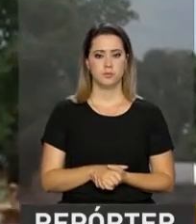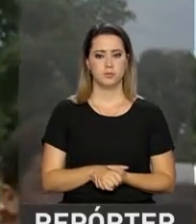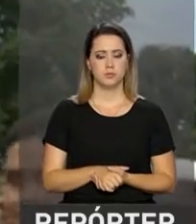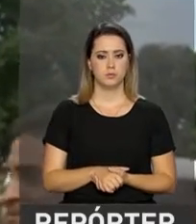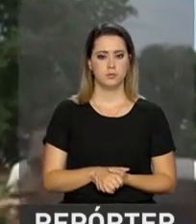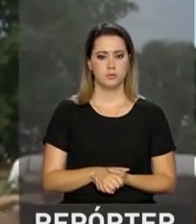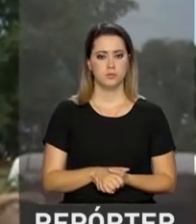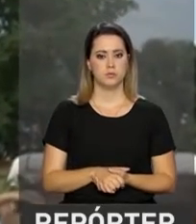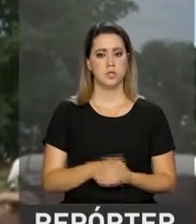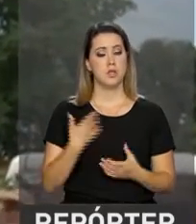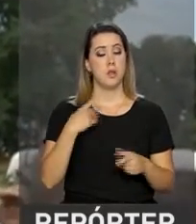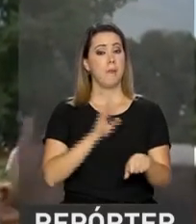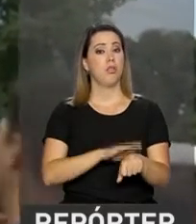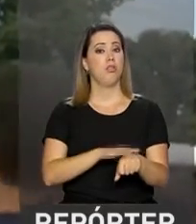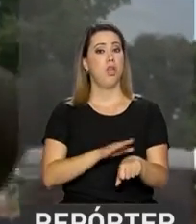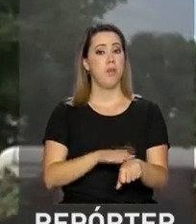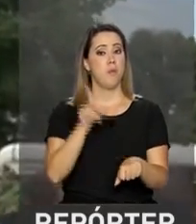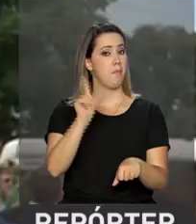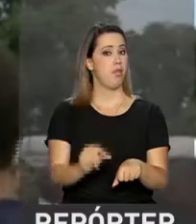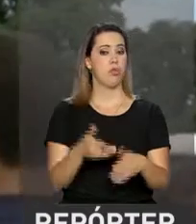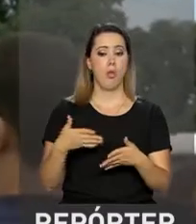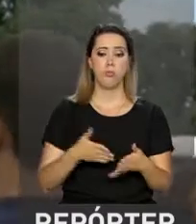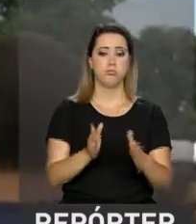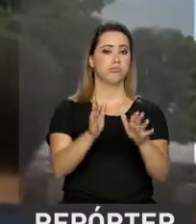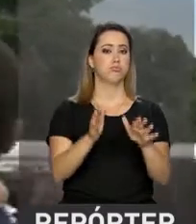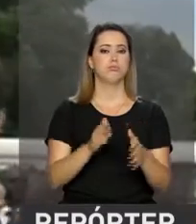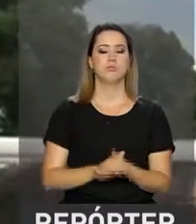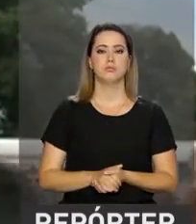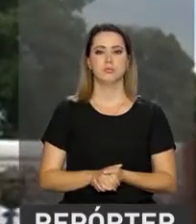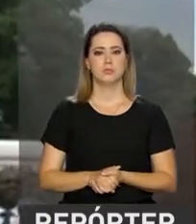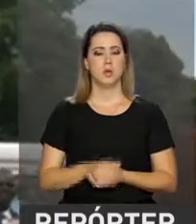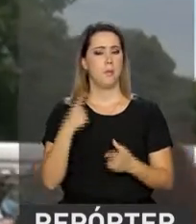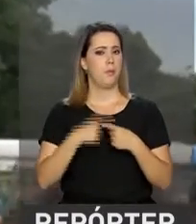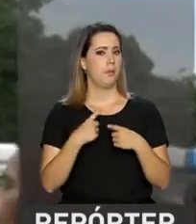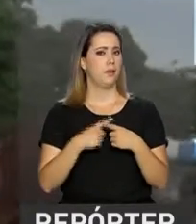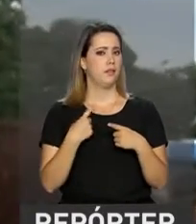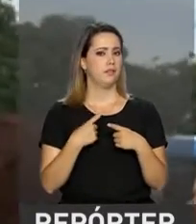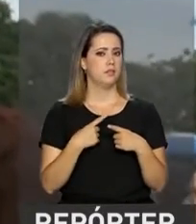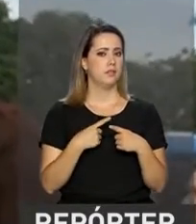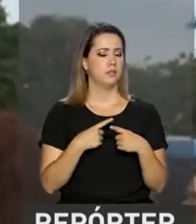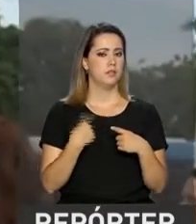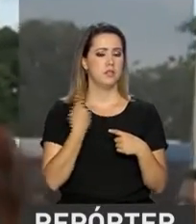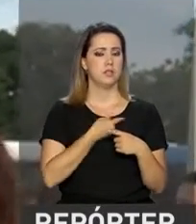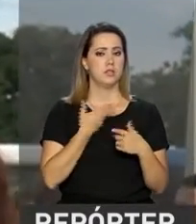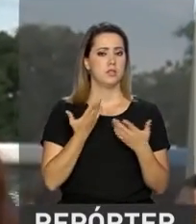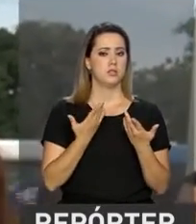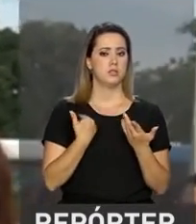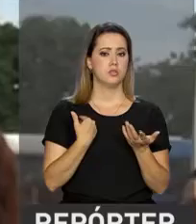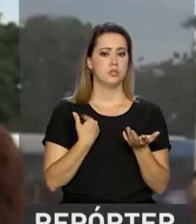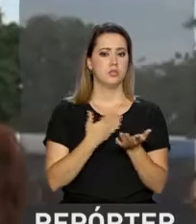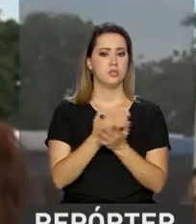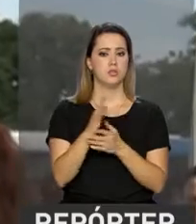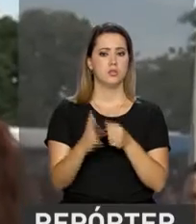assim, questão de percurso, diminuir muita coisa, entendeu? Porque a gente pega aí,